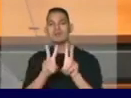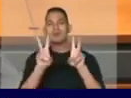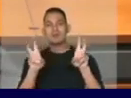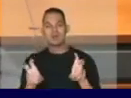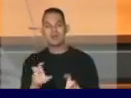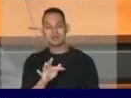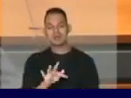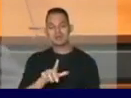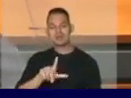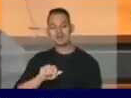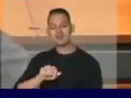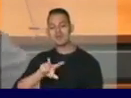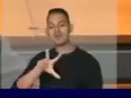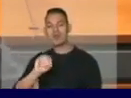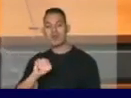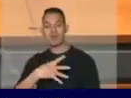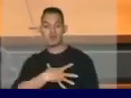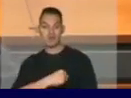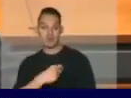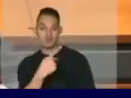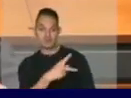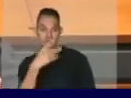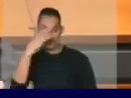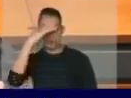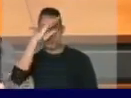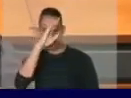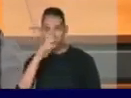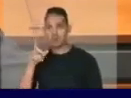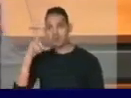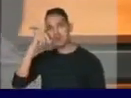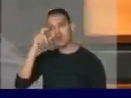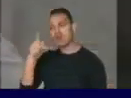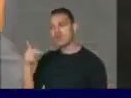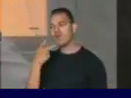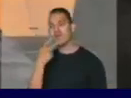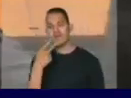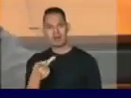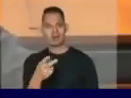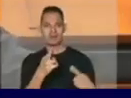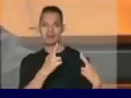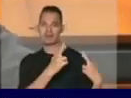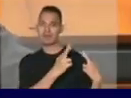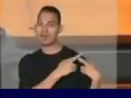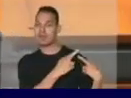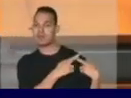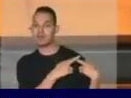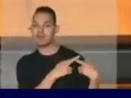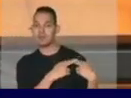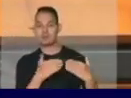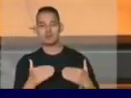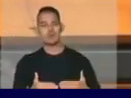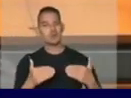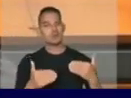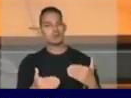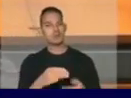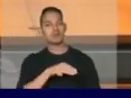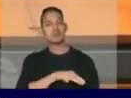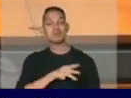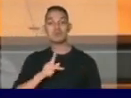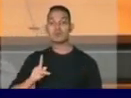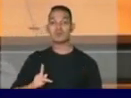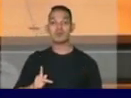caso Flávio Bolsonaro, ele diz que essa é uma responsabilidade do Ministério